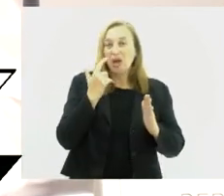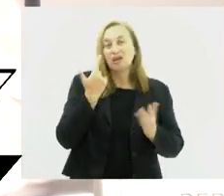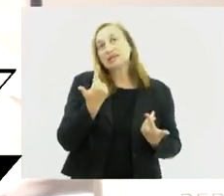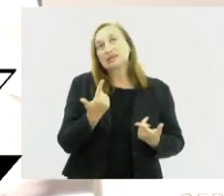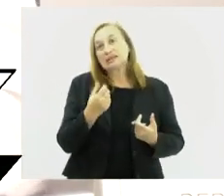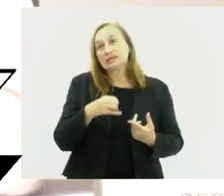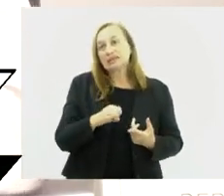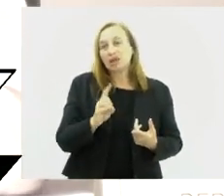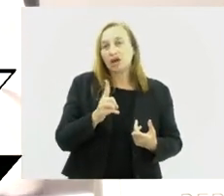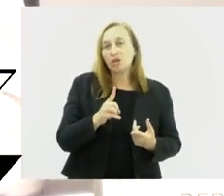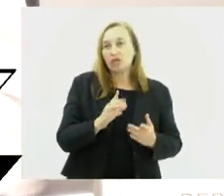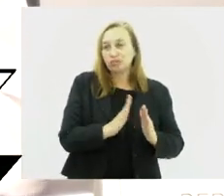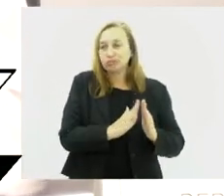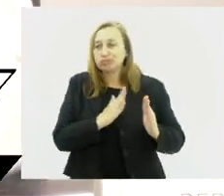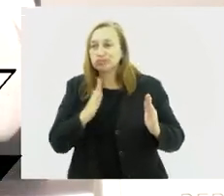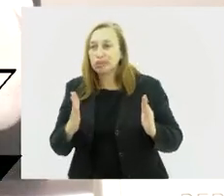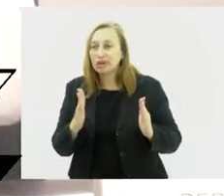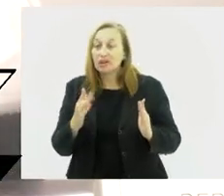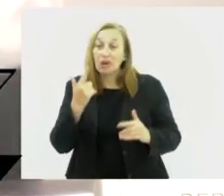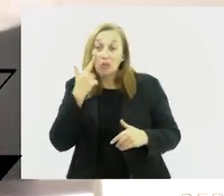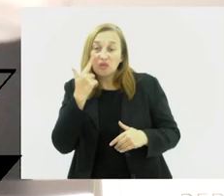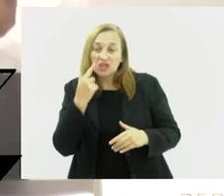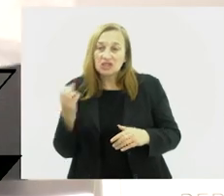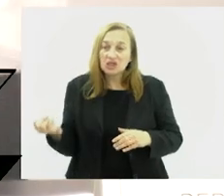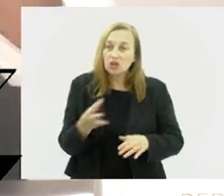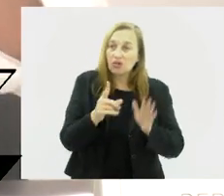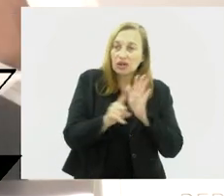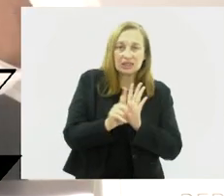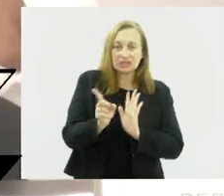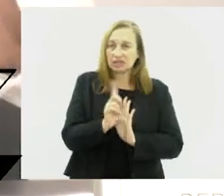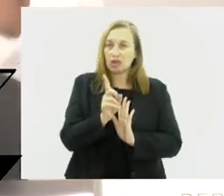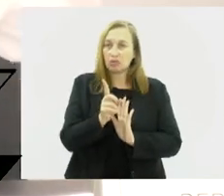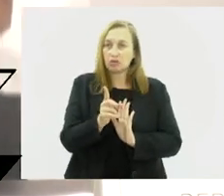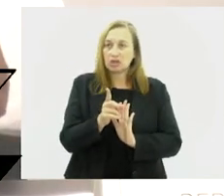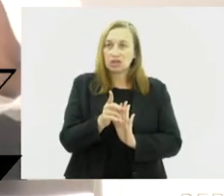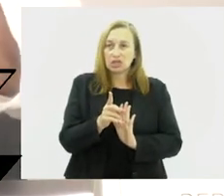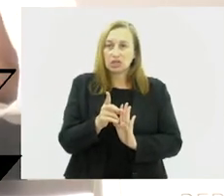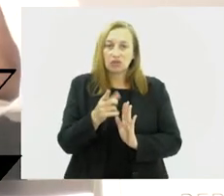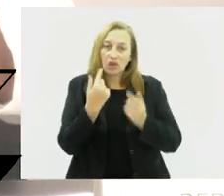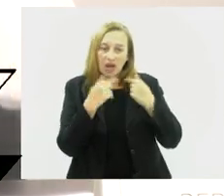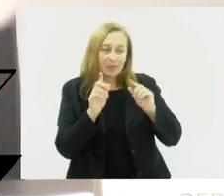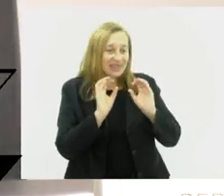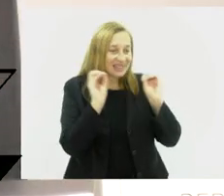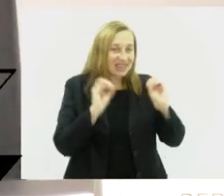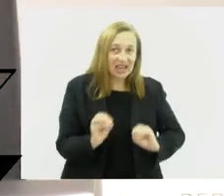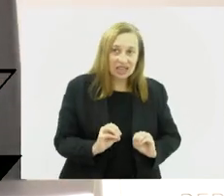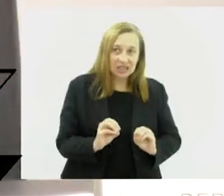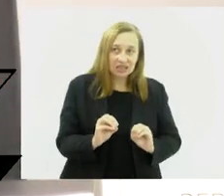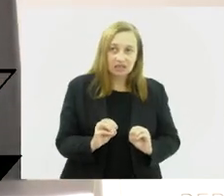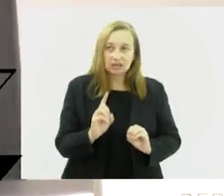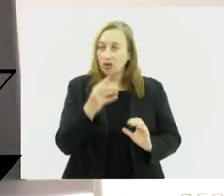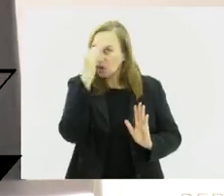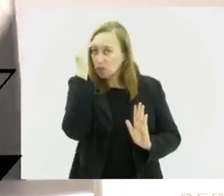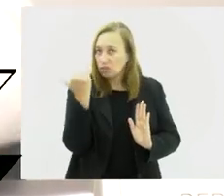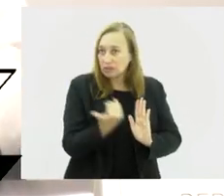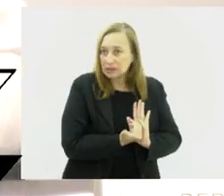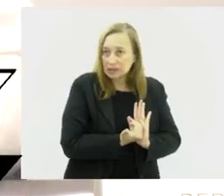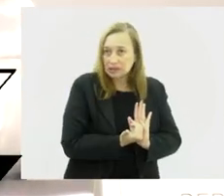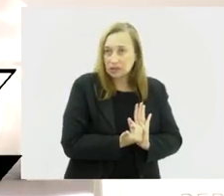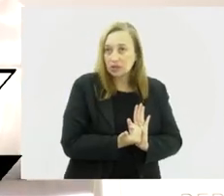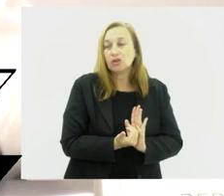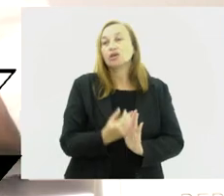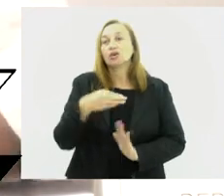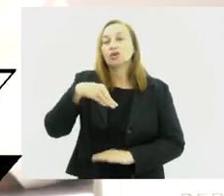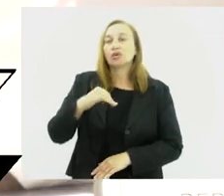se o município, vamos ver se a nova lei. Não, esta não foi contestada, está em vigor, não é cumprida. O que o